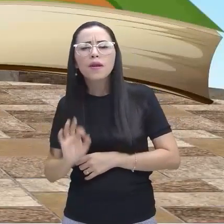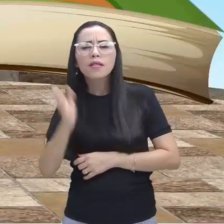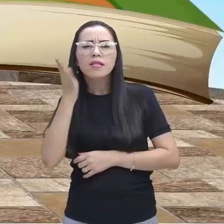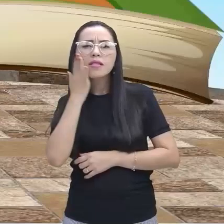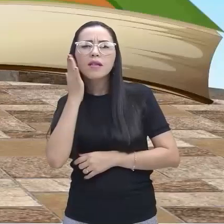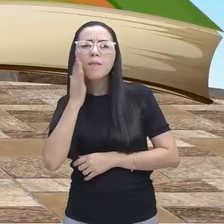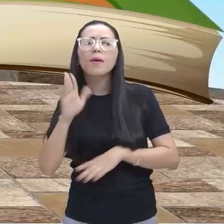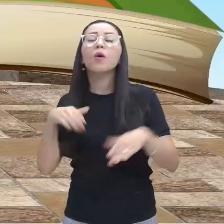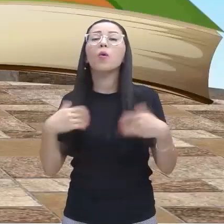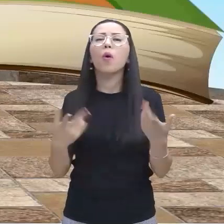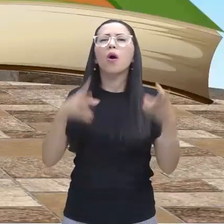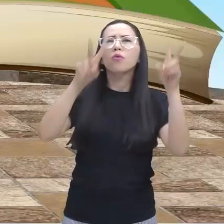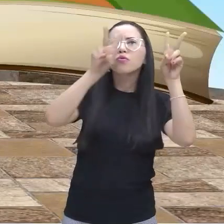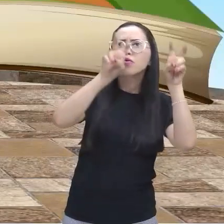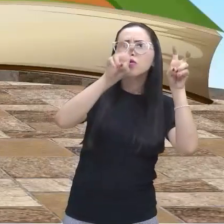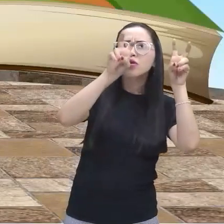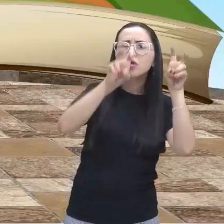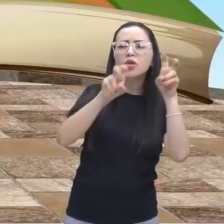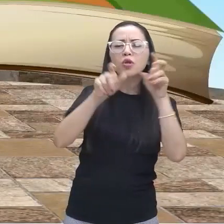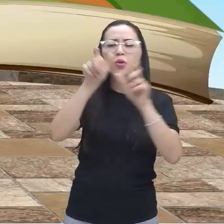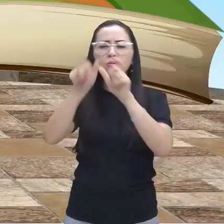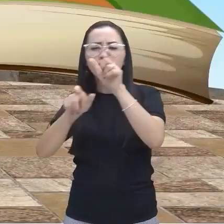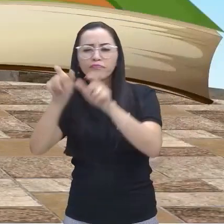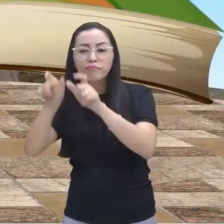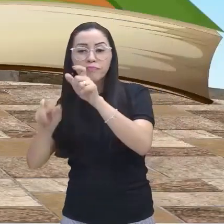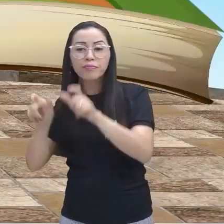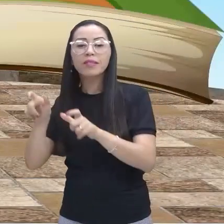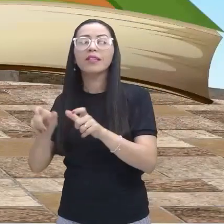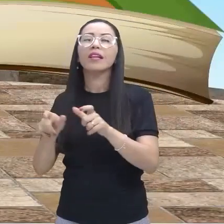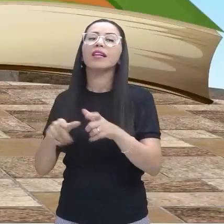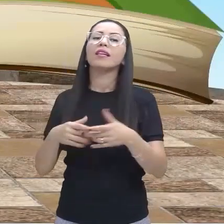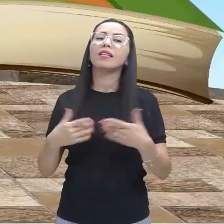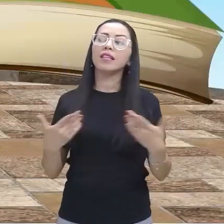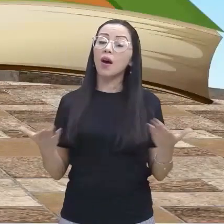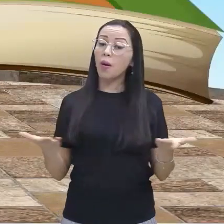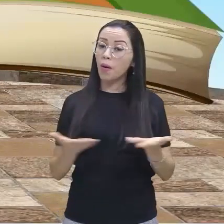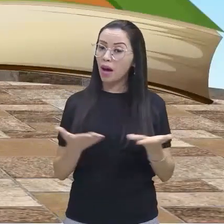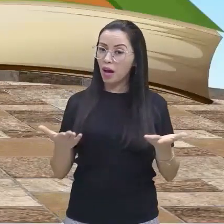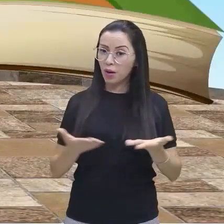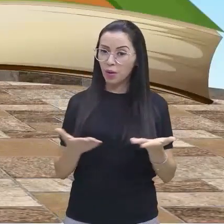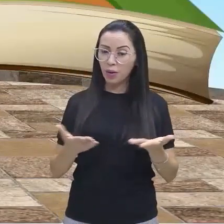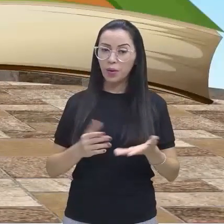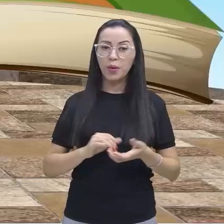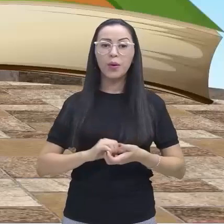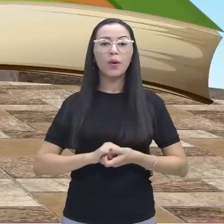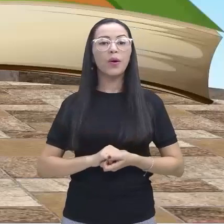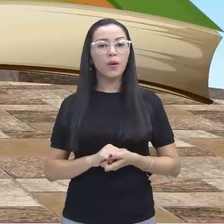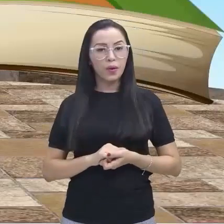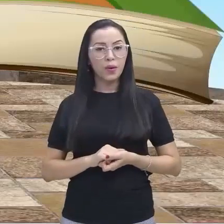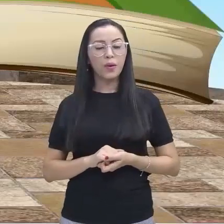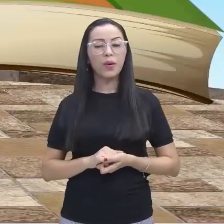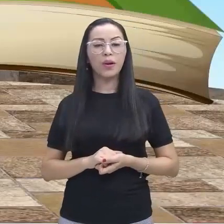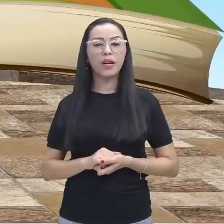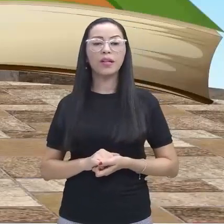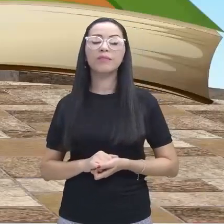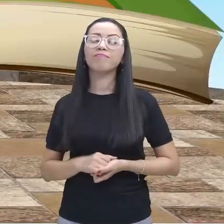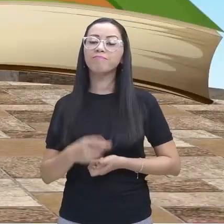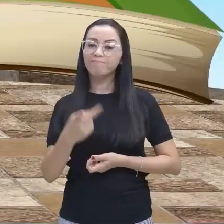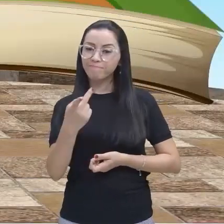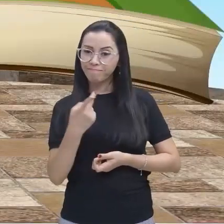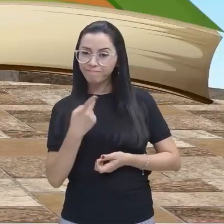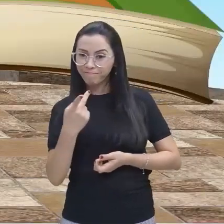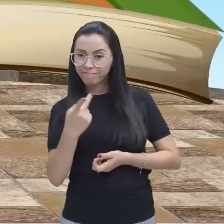o título, tá bom? E é o que nós vamos perceber agora, o que você e eu